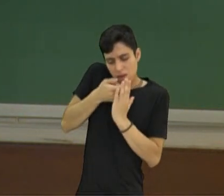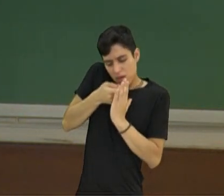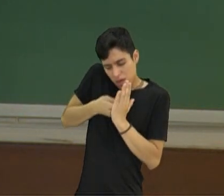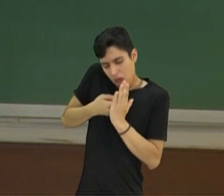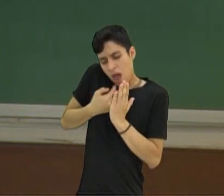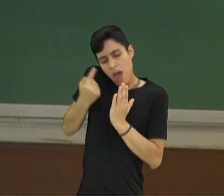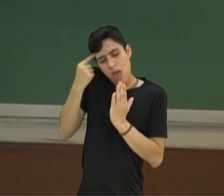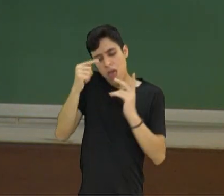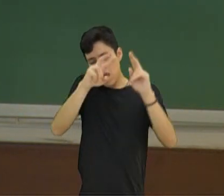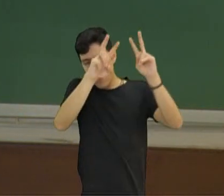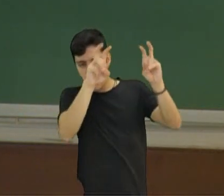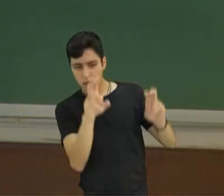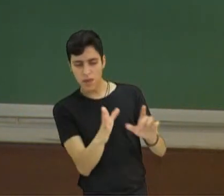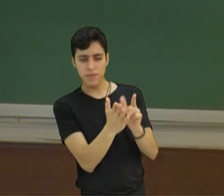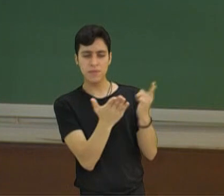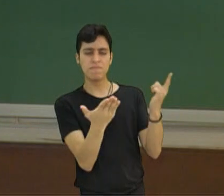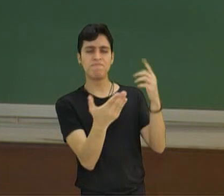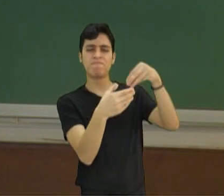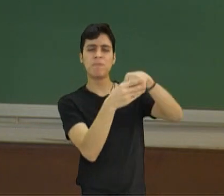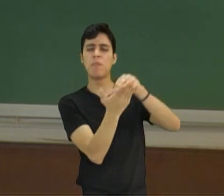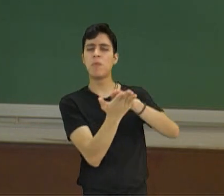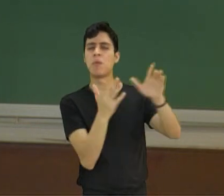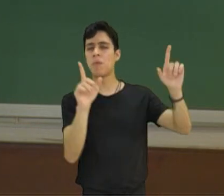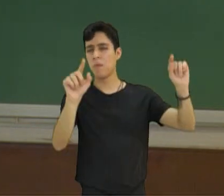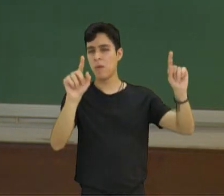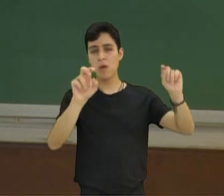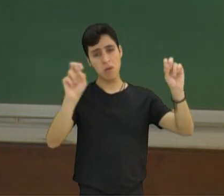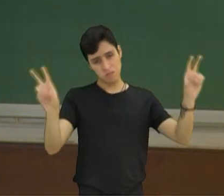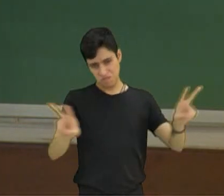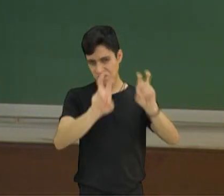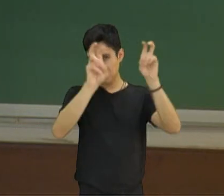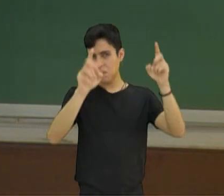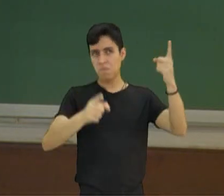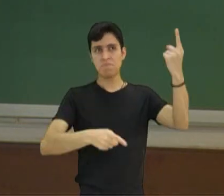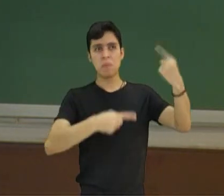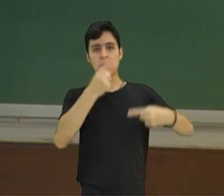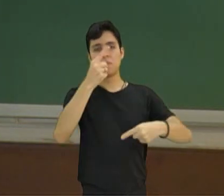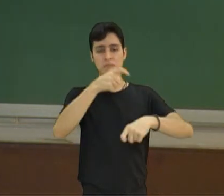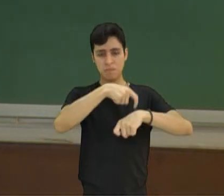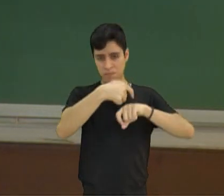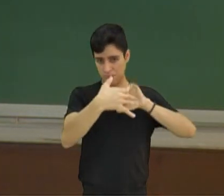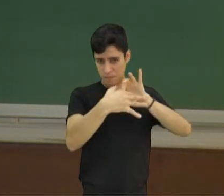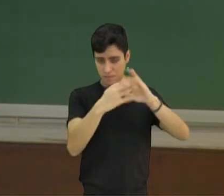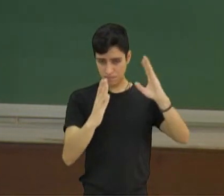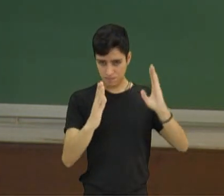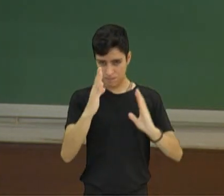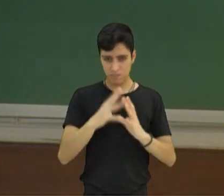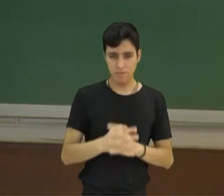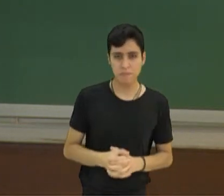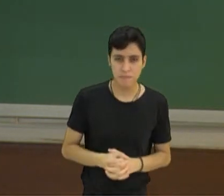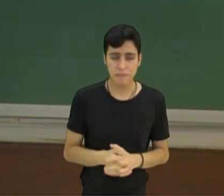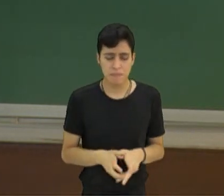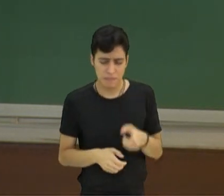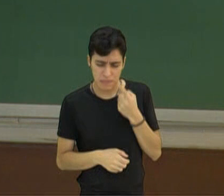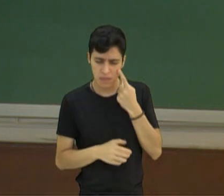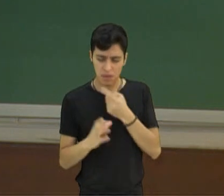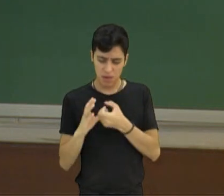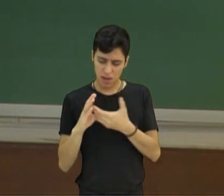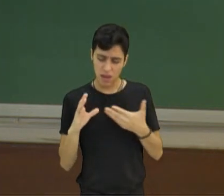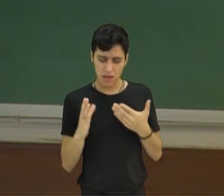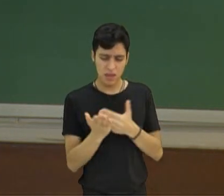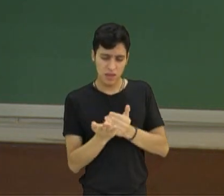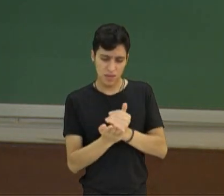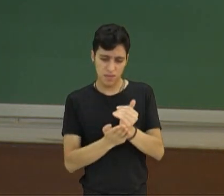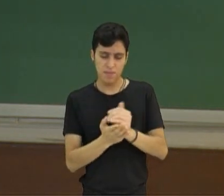assuntos publicados em jornais ou revistas ou assuntos polêmicos do momento. Falando sobre essas características iniciais